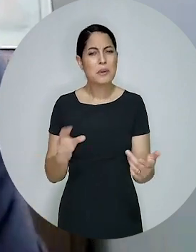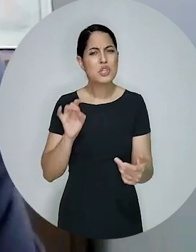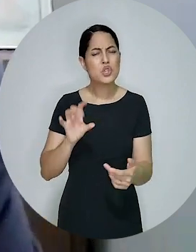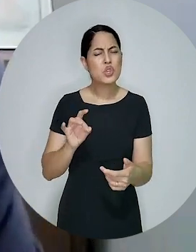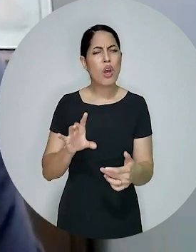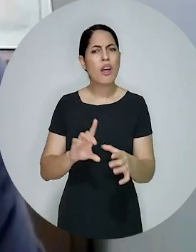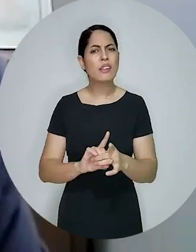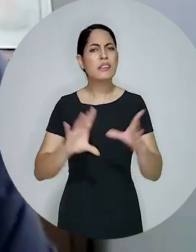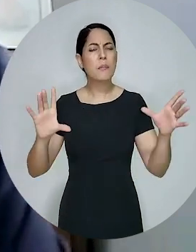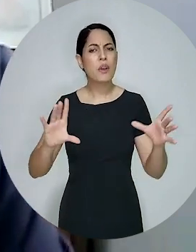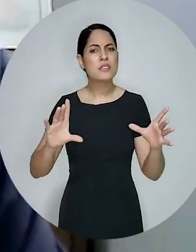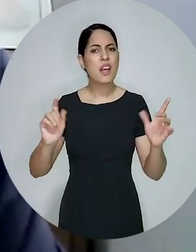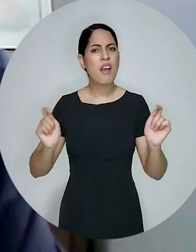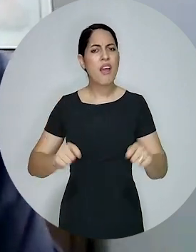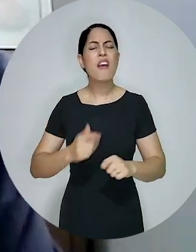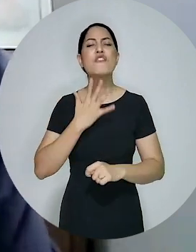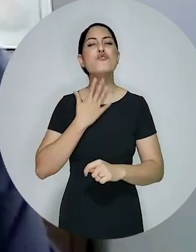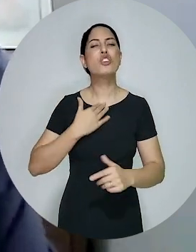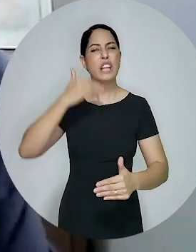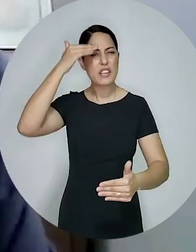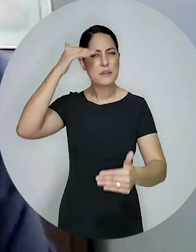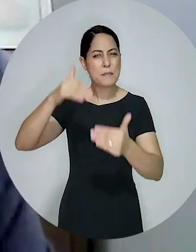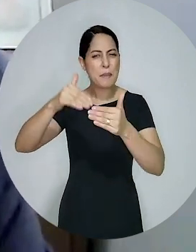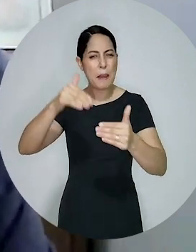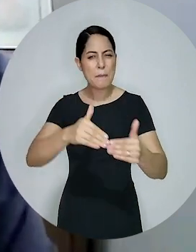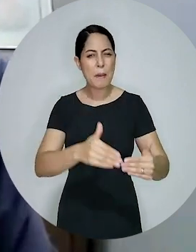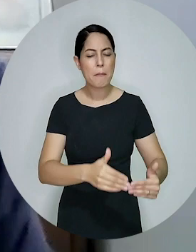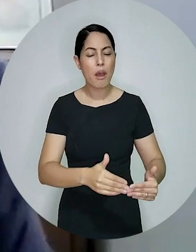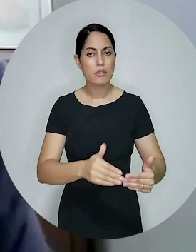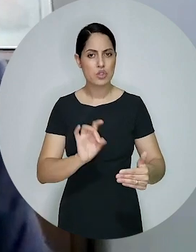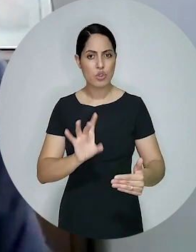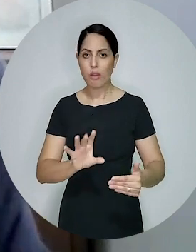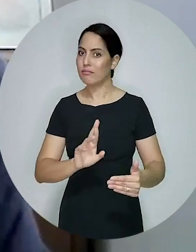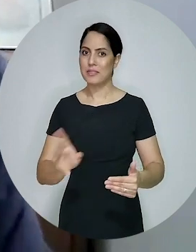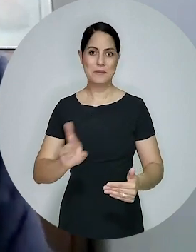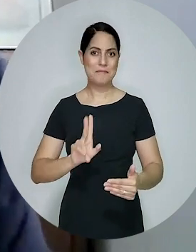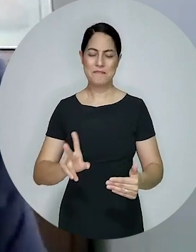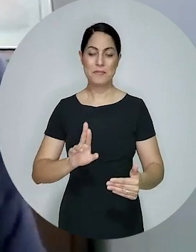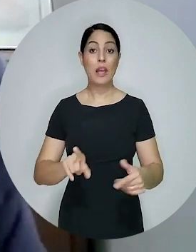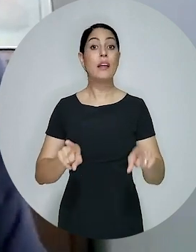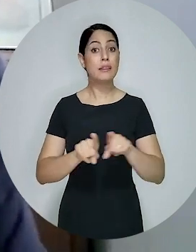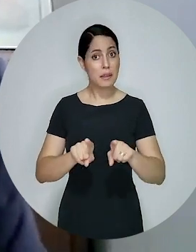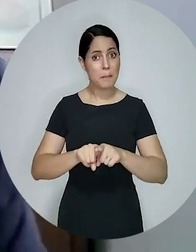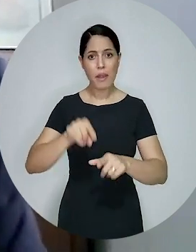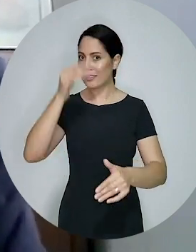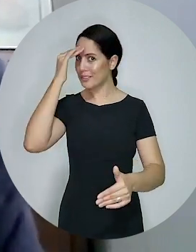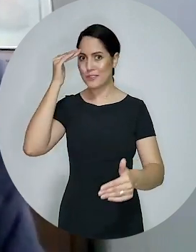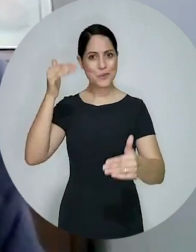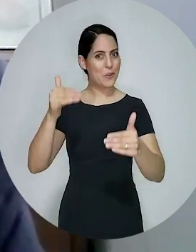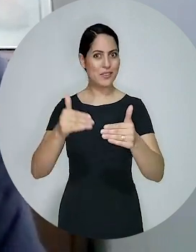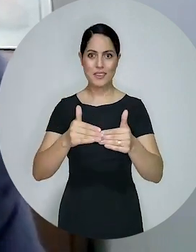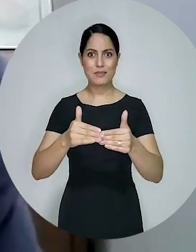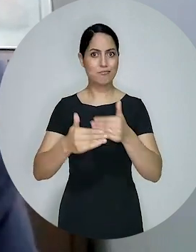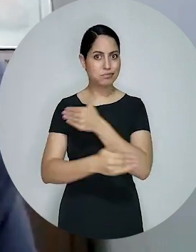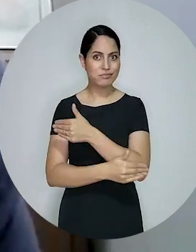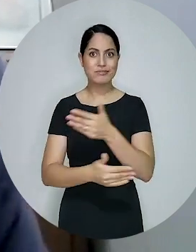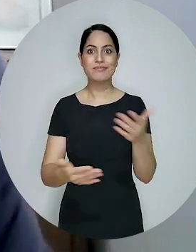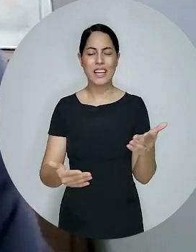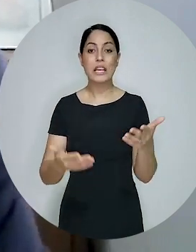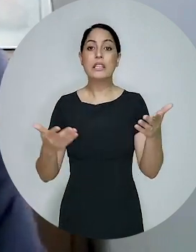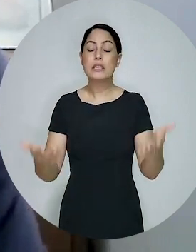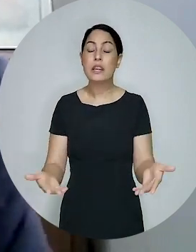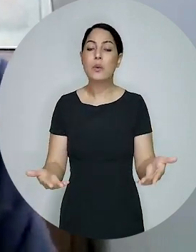em democracia, a gente não fala somente na manifestação da vontade da maioria, porque se fosse assim, teríamos aí a